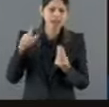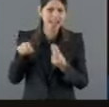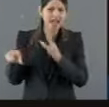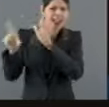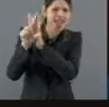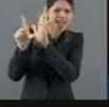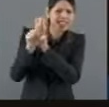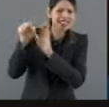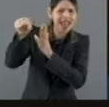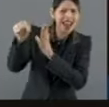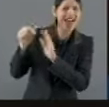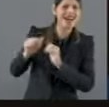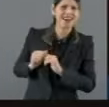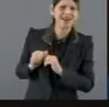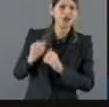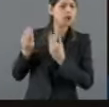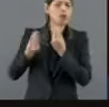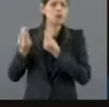é o funcionamento lá?